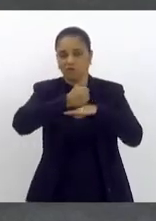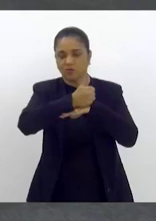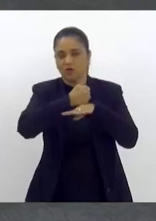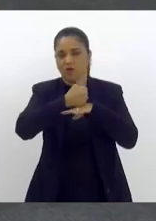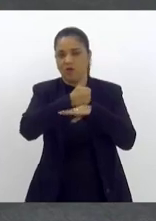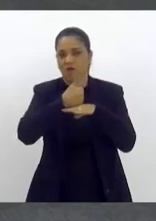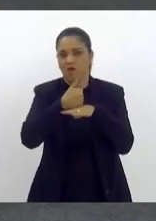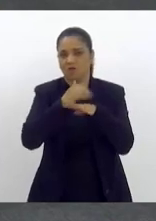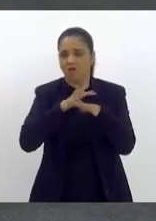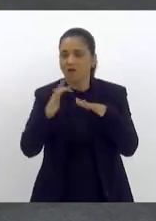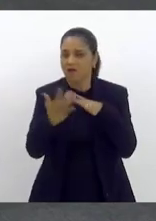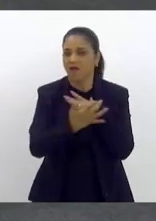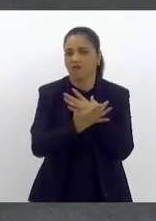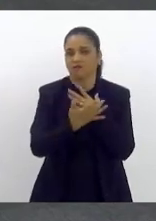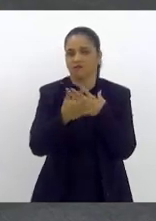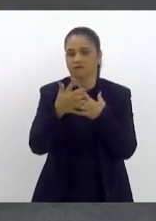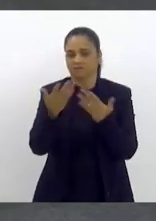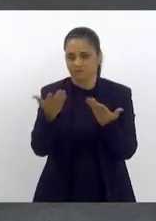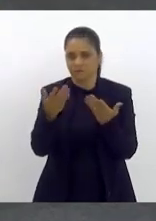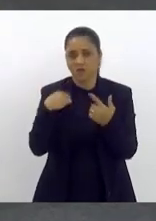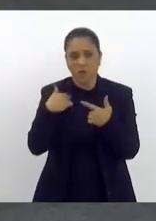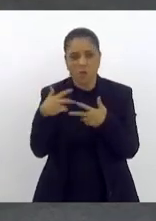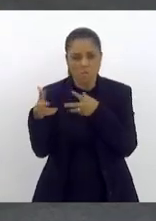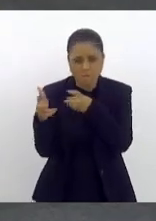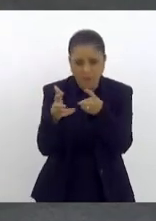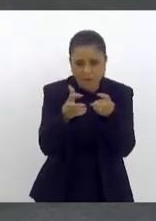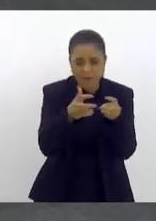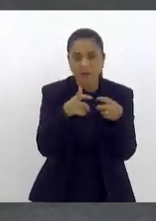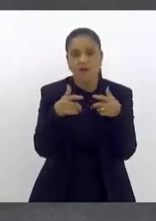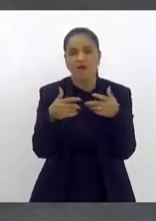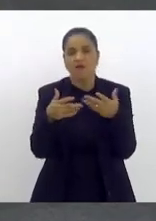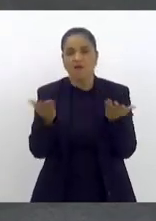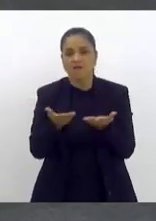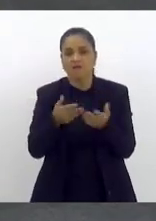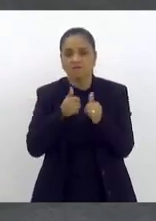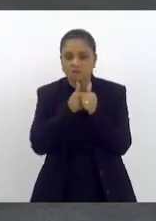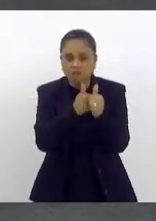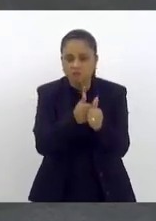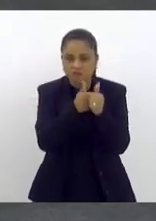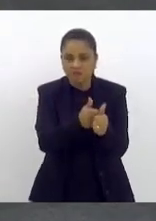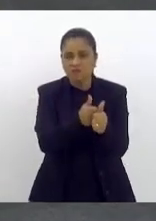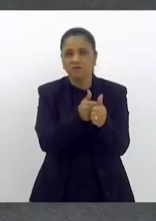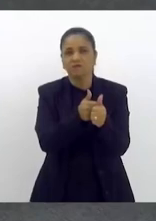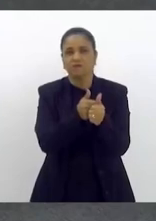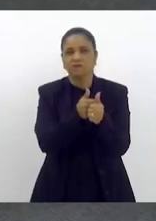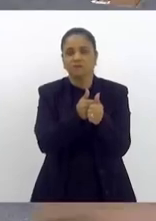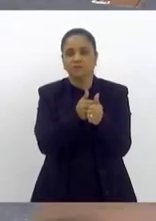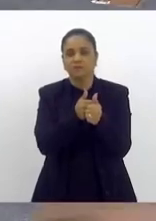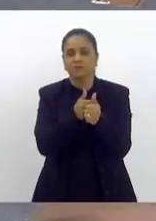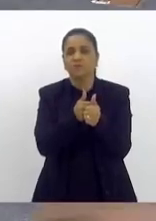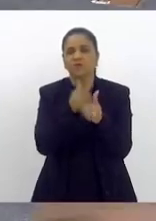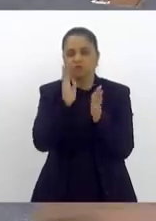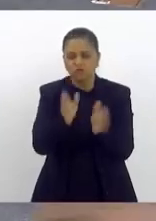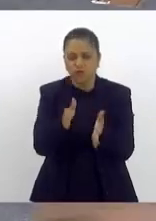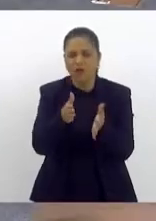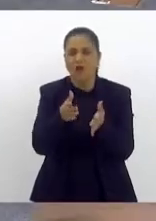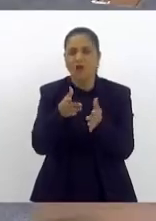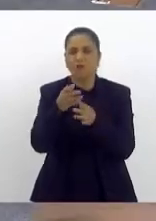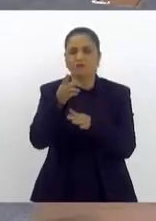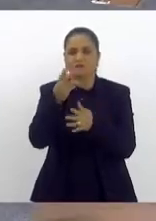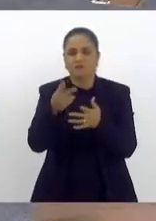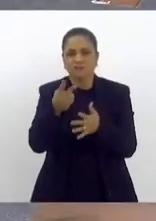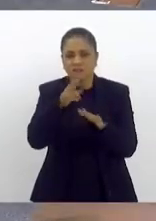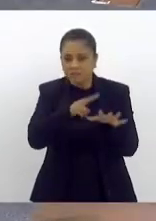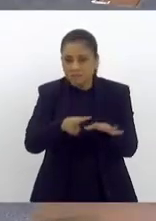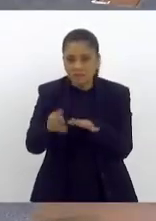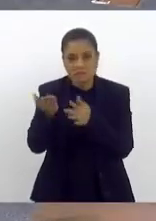acompanhado de perto essa situação da violência nas escolas. Vou concluir. Eu já falei disso aqui na semana passada. Eu visitei